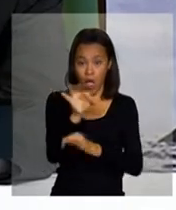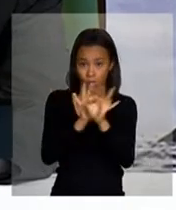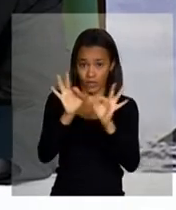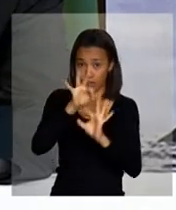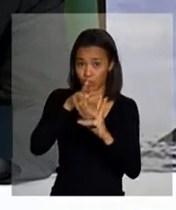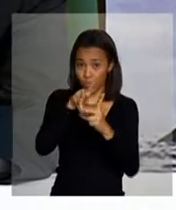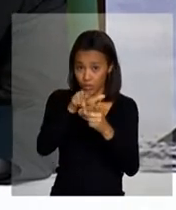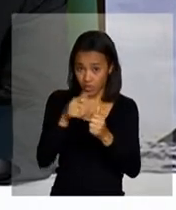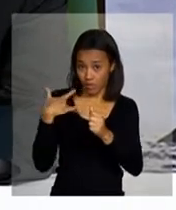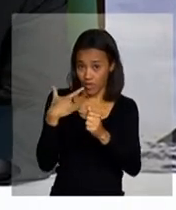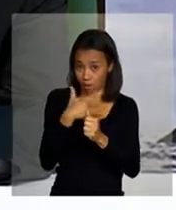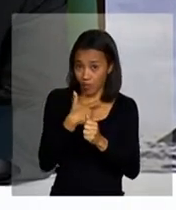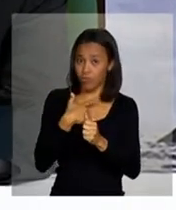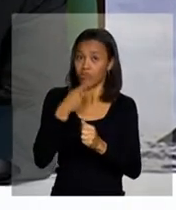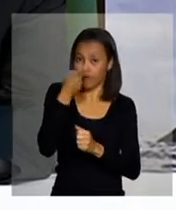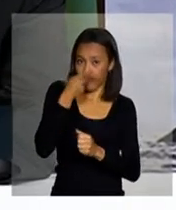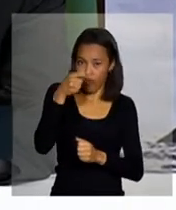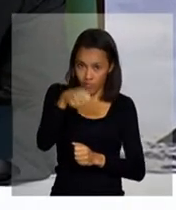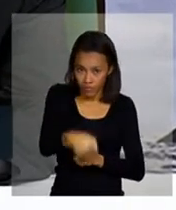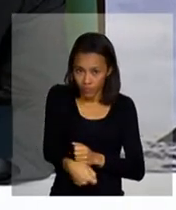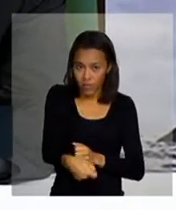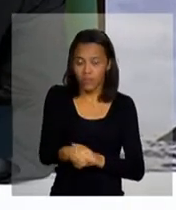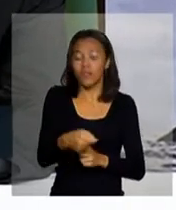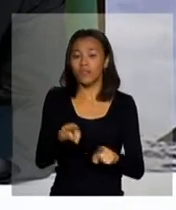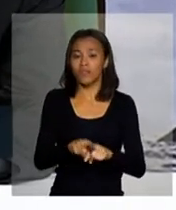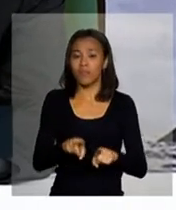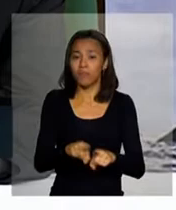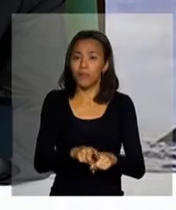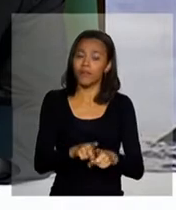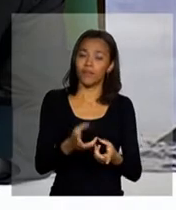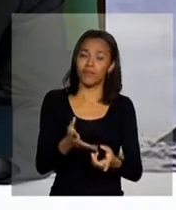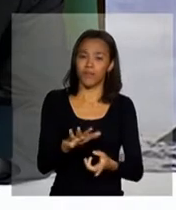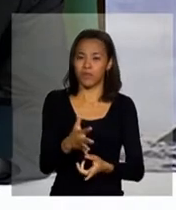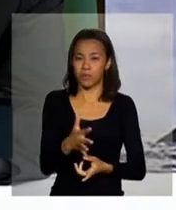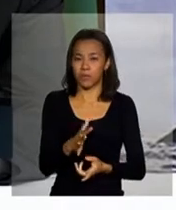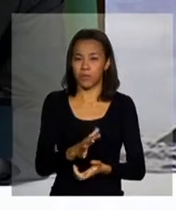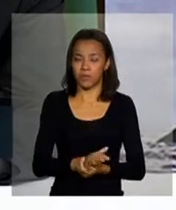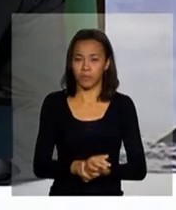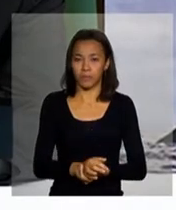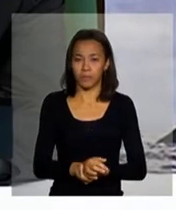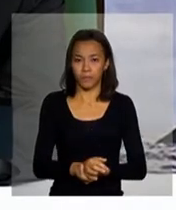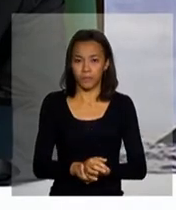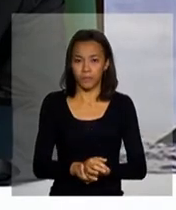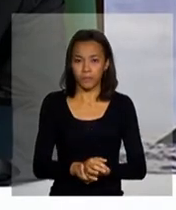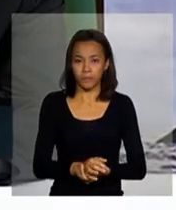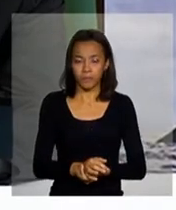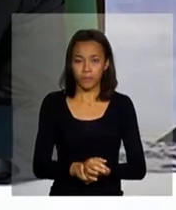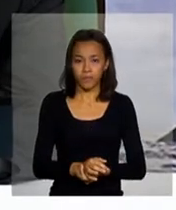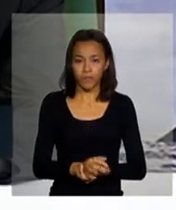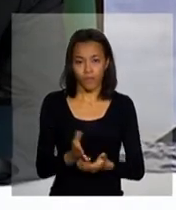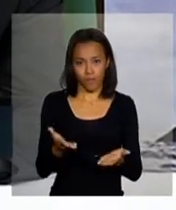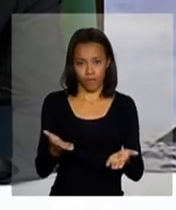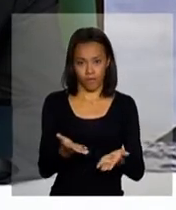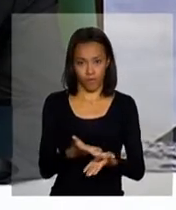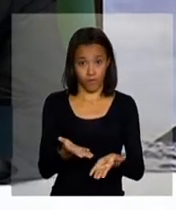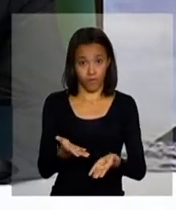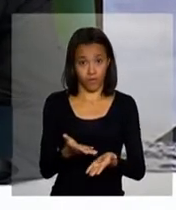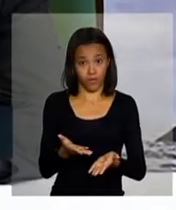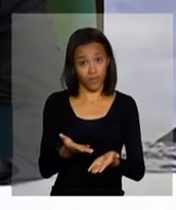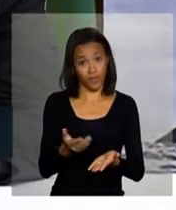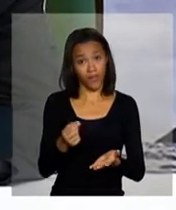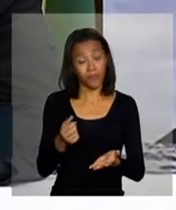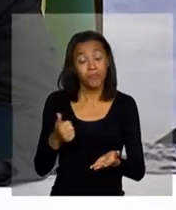E compensar o aumento da população que deve ocorrer nesse período. Agora, é um